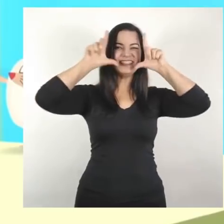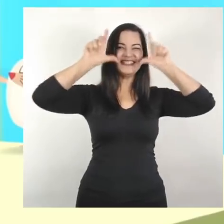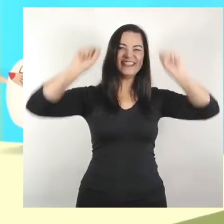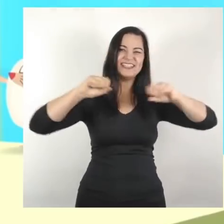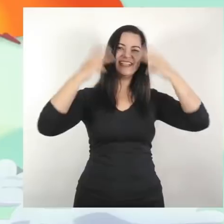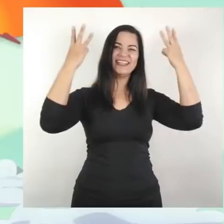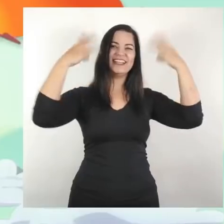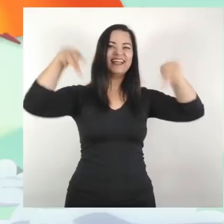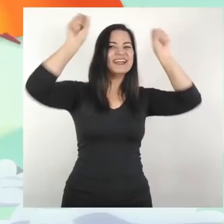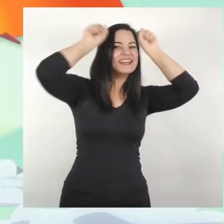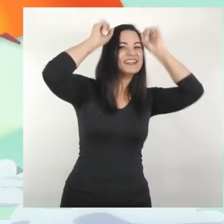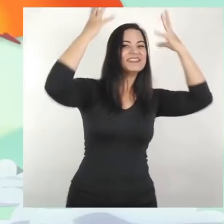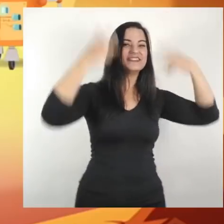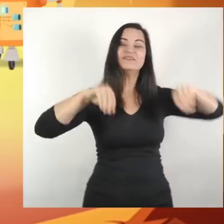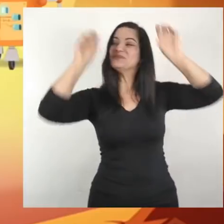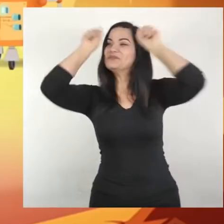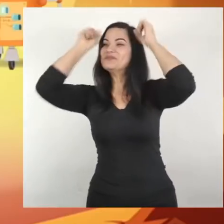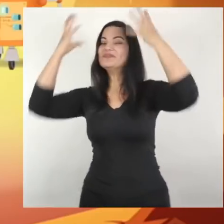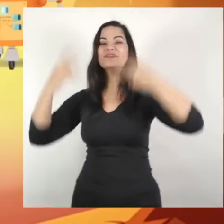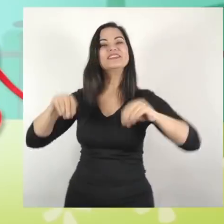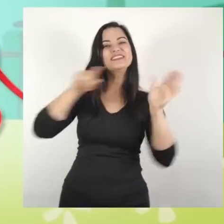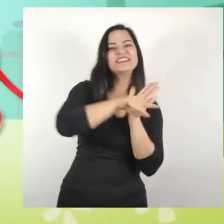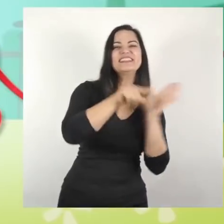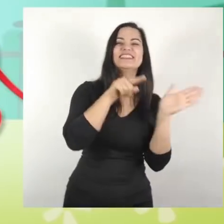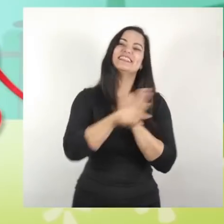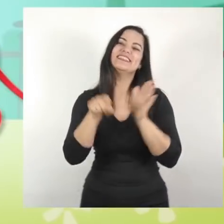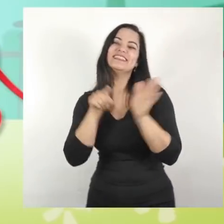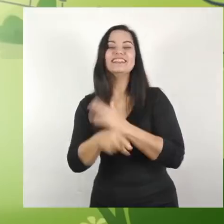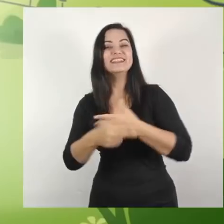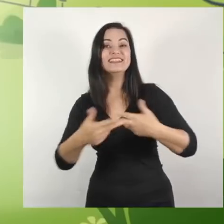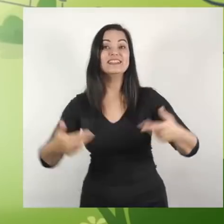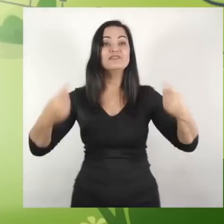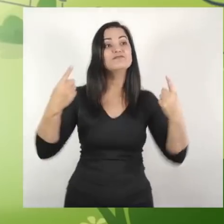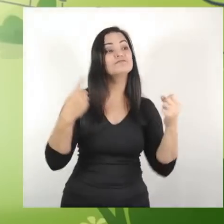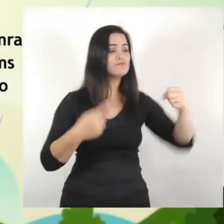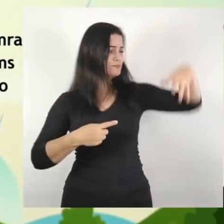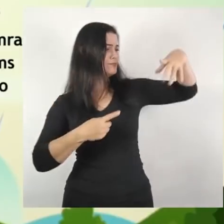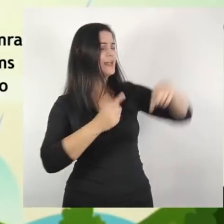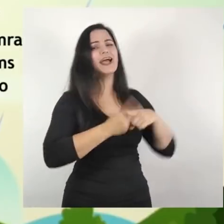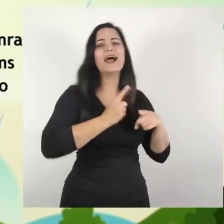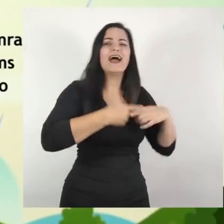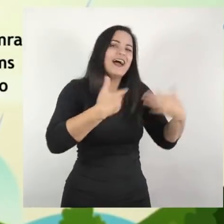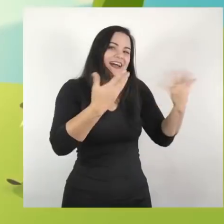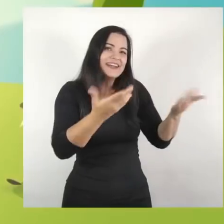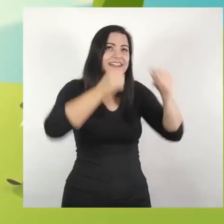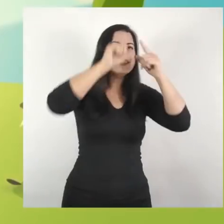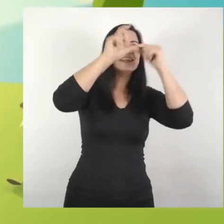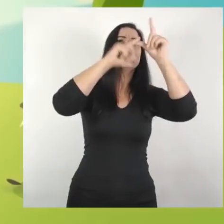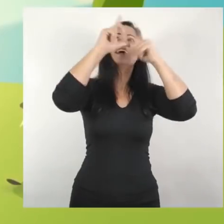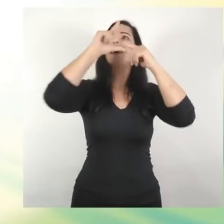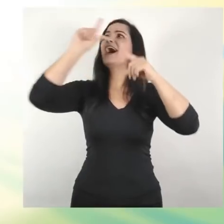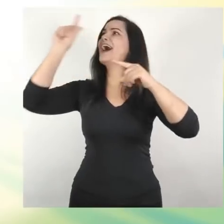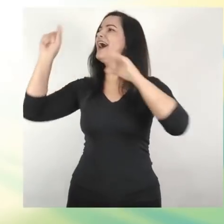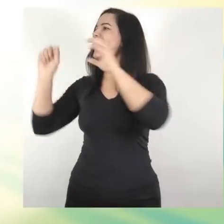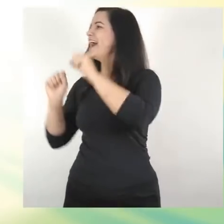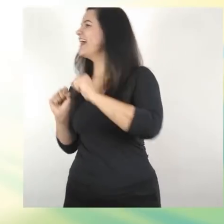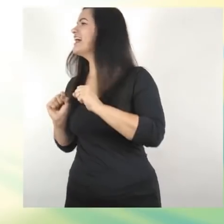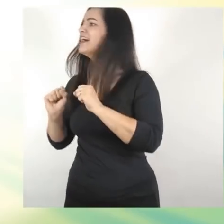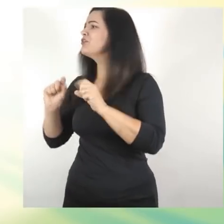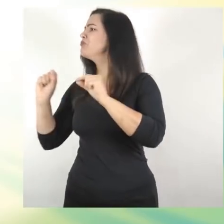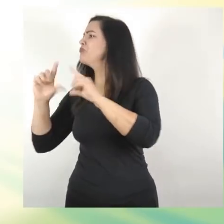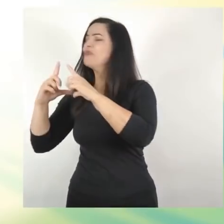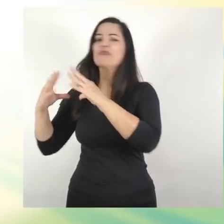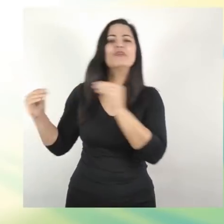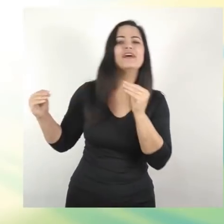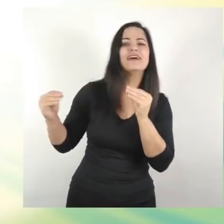Luna. Esse é o show da Luna. Tudo que é pergunta a Luna faz. Porque a luz acende, cadê